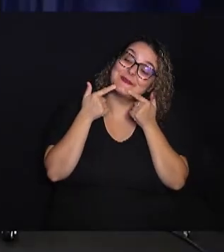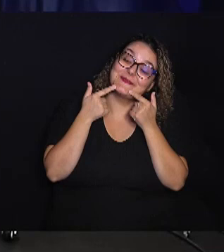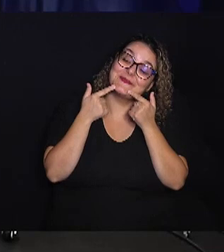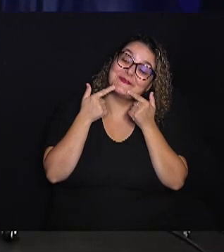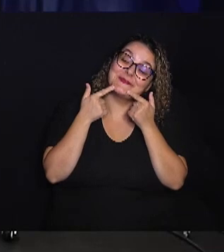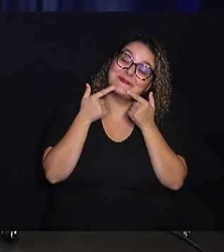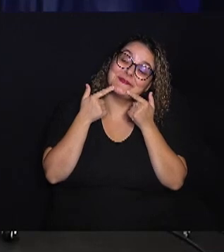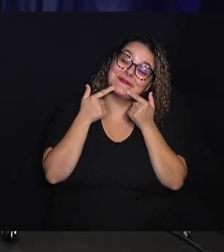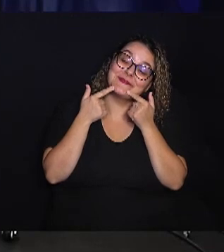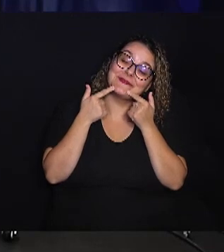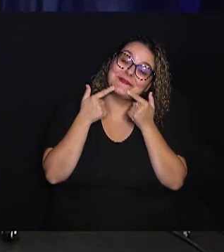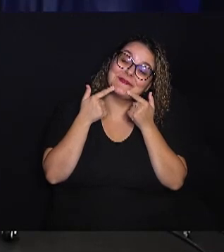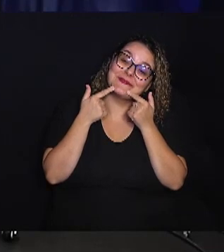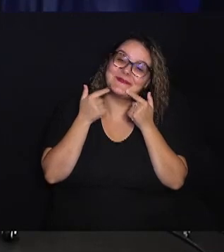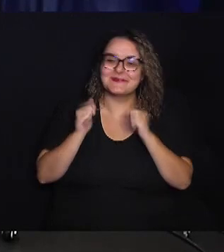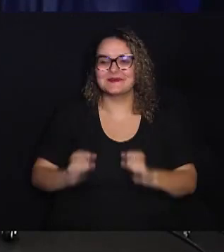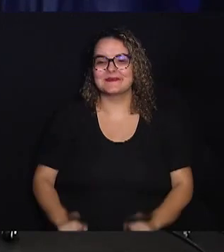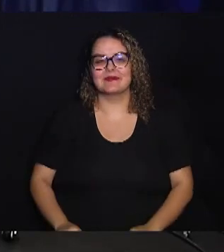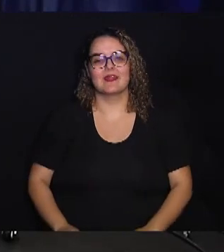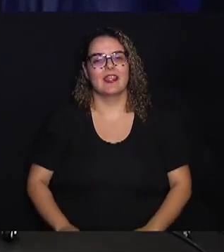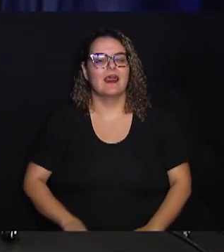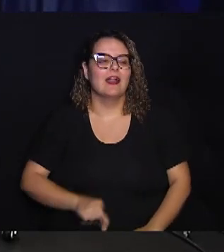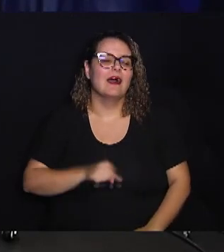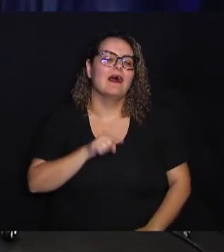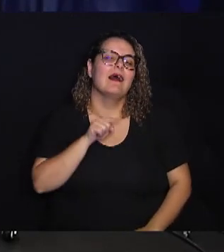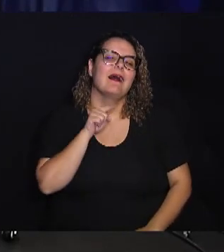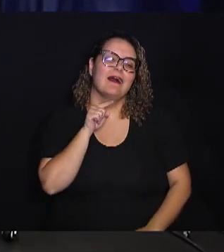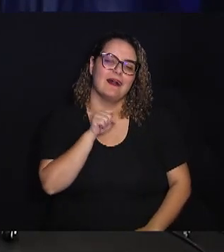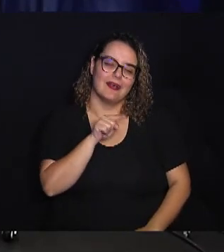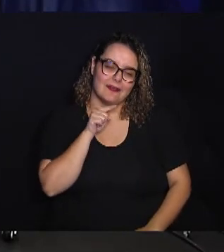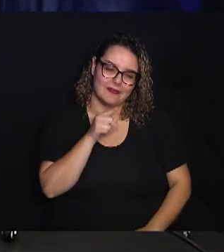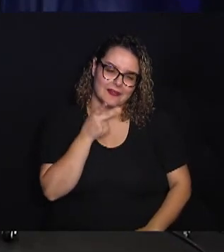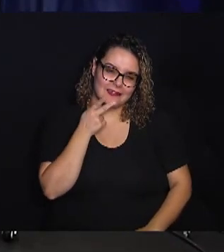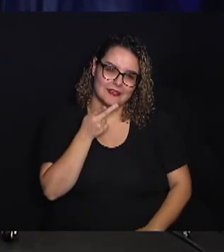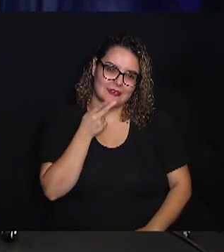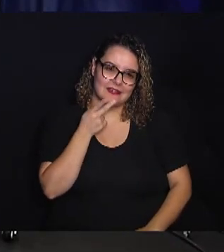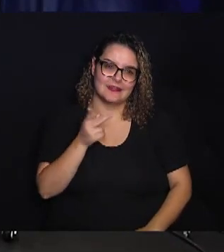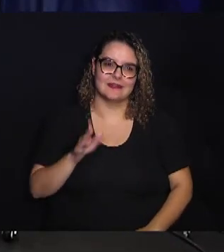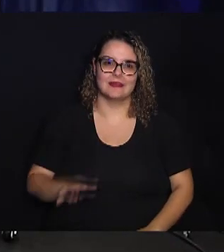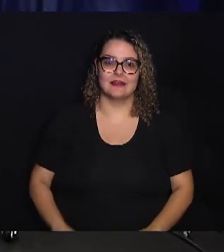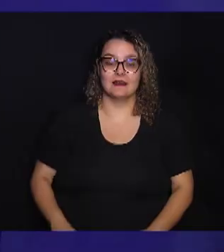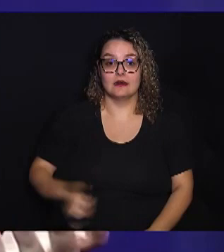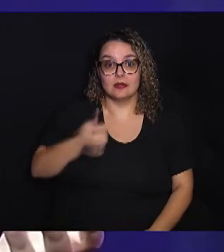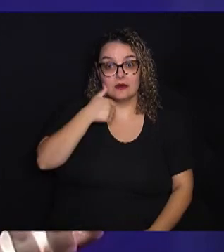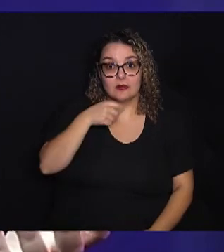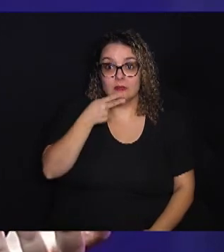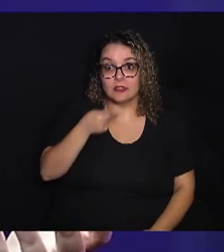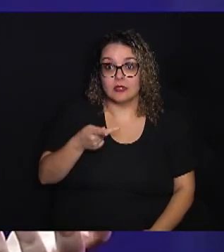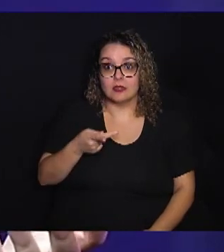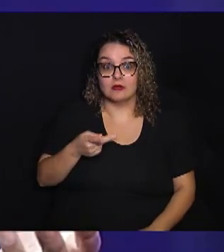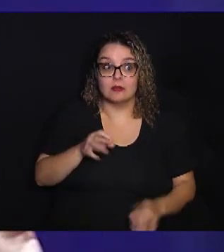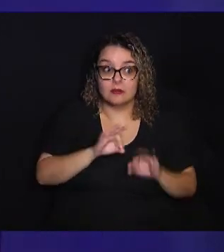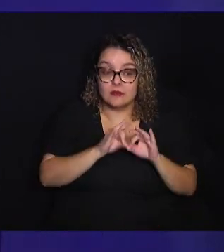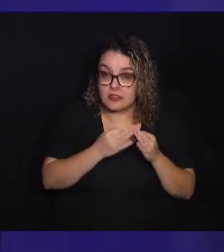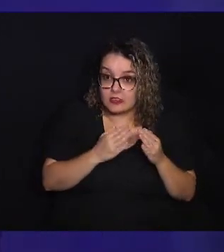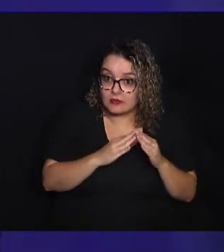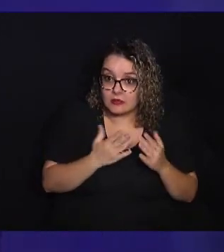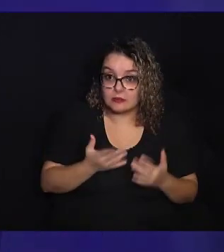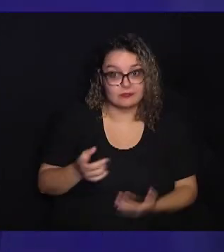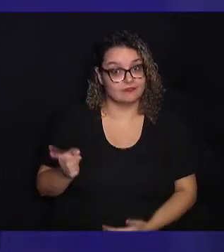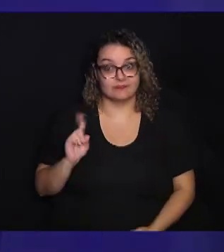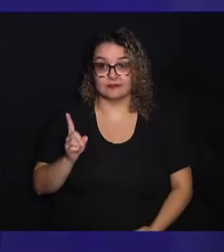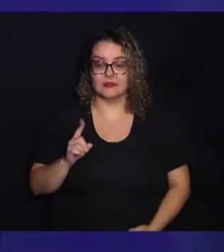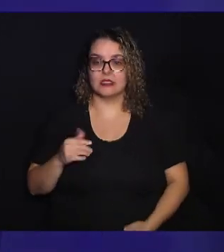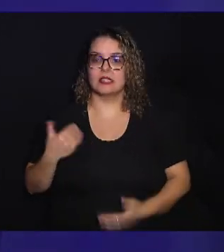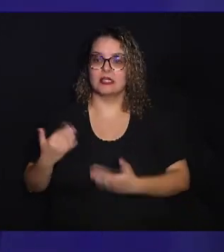lado, assim. Só Eu falou que falei: "Ah, você fala". E aí eu falei: "Mãe, ele fala em casa?". "Não, não fala". E a partir